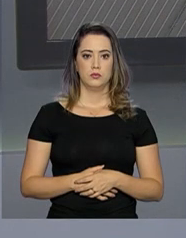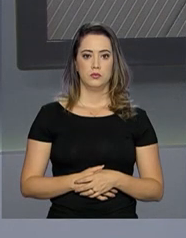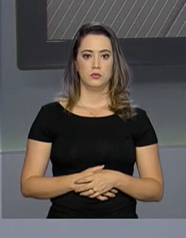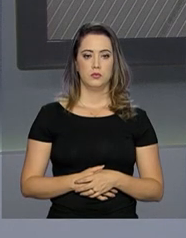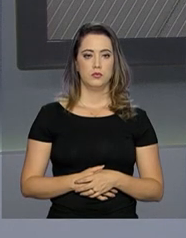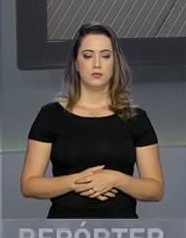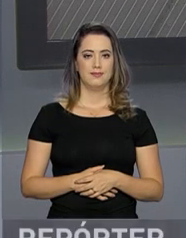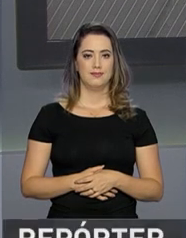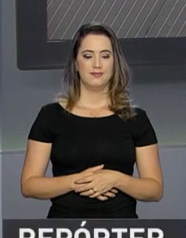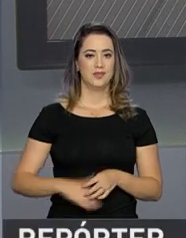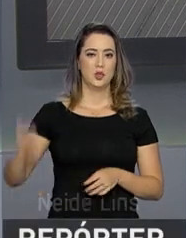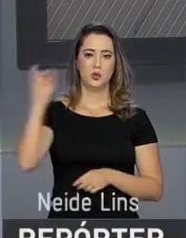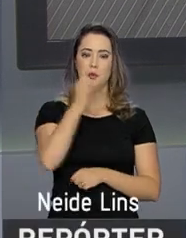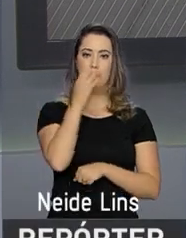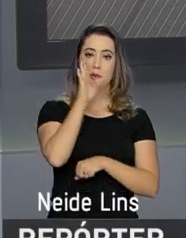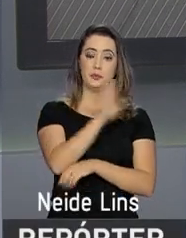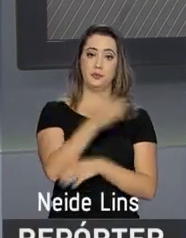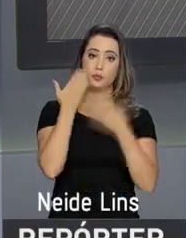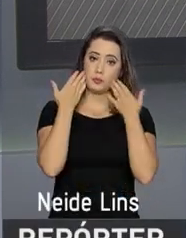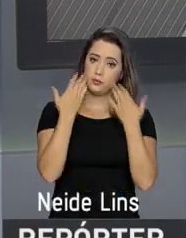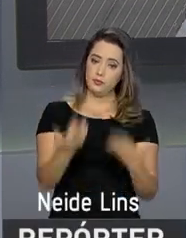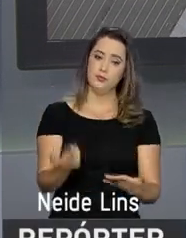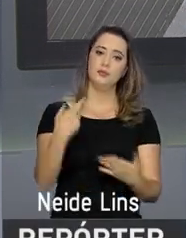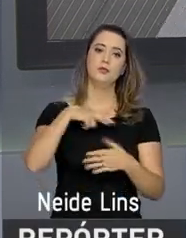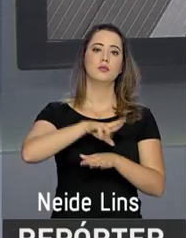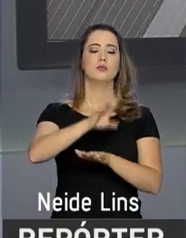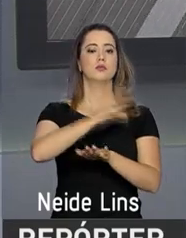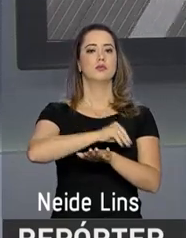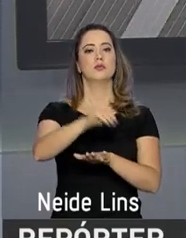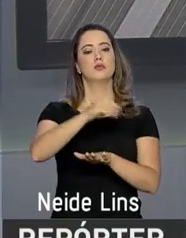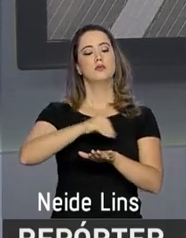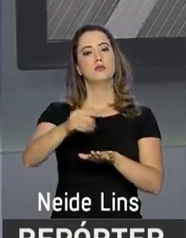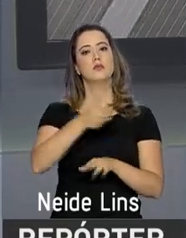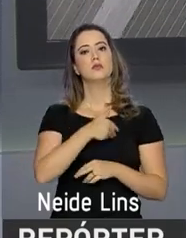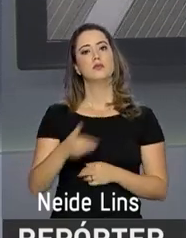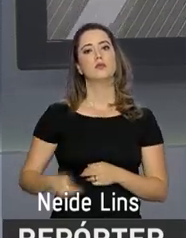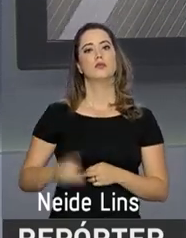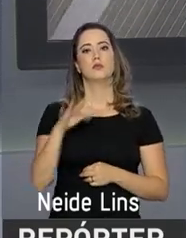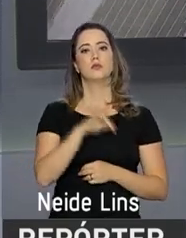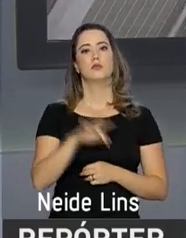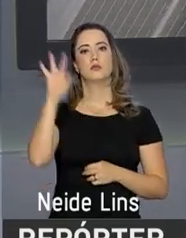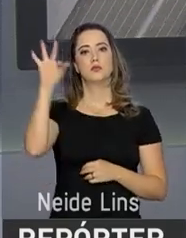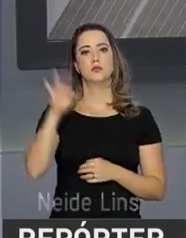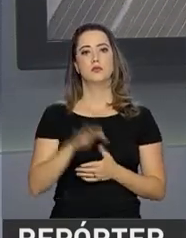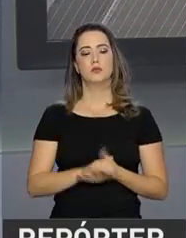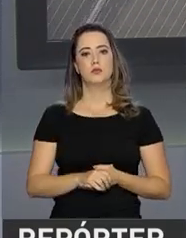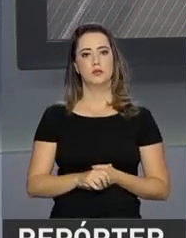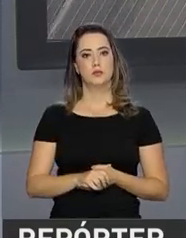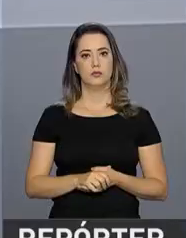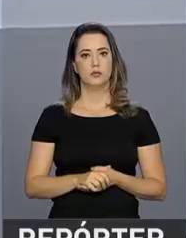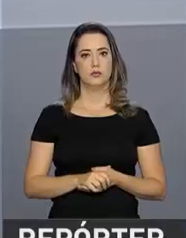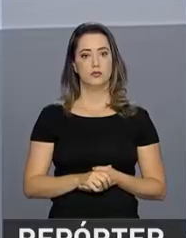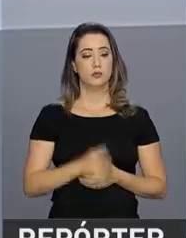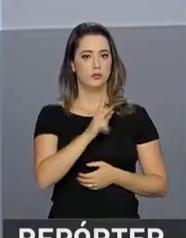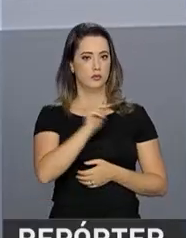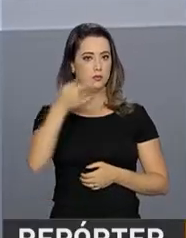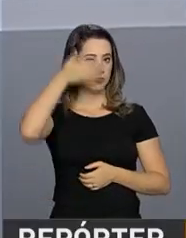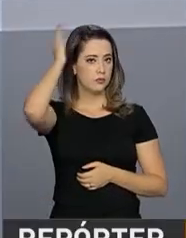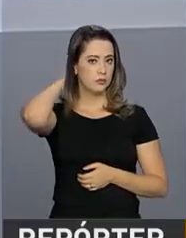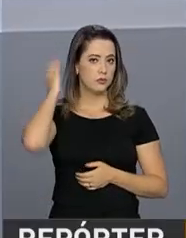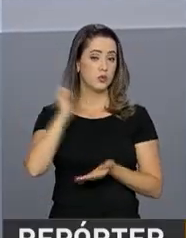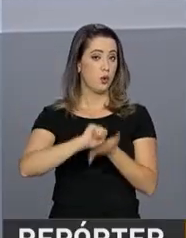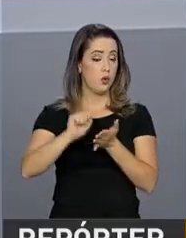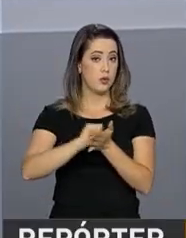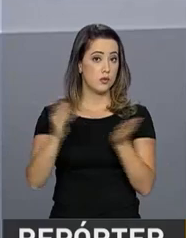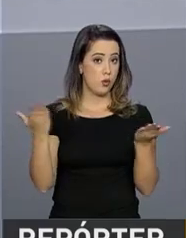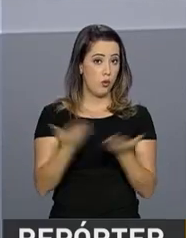olá boa tarde no ar mais uma edição do repórter nbr e as notícias do governo federal o presidente michel